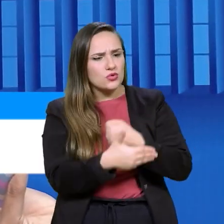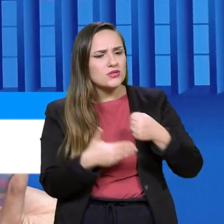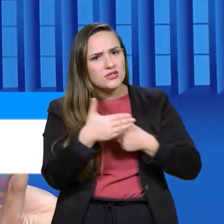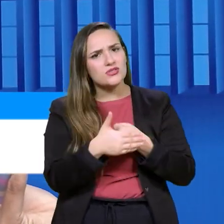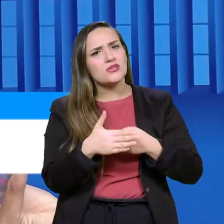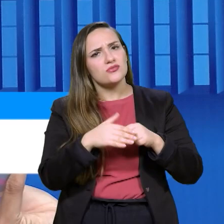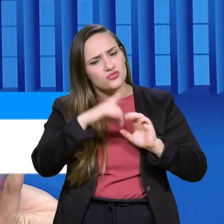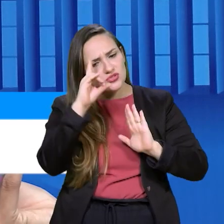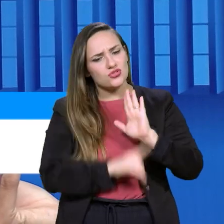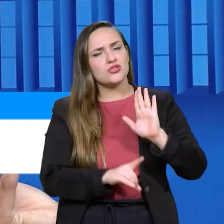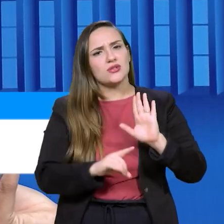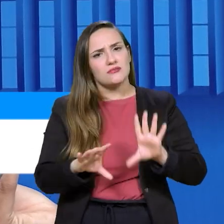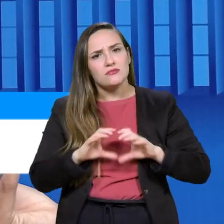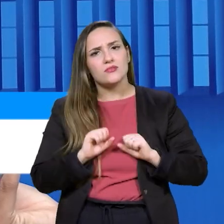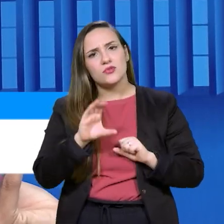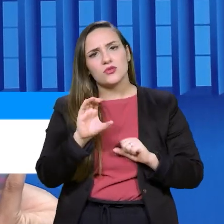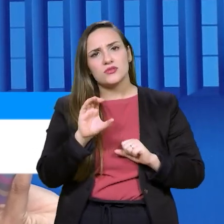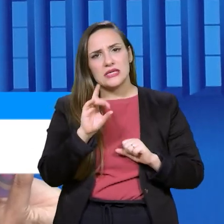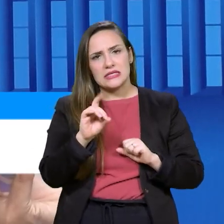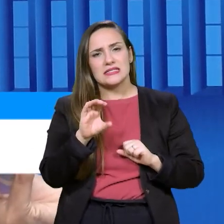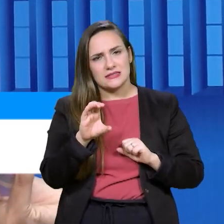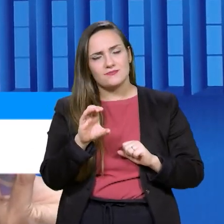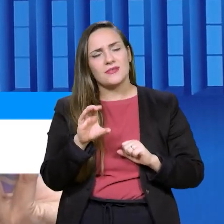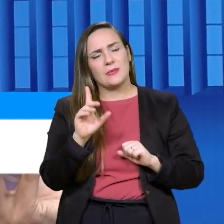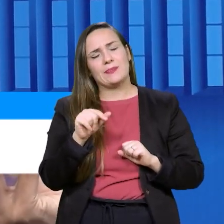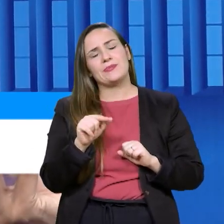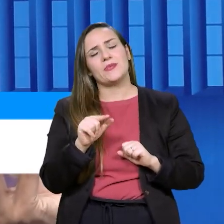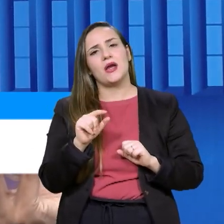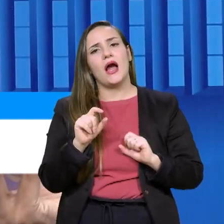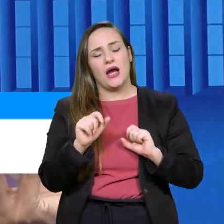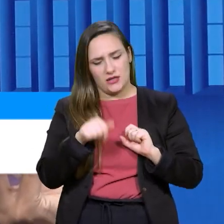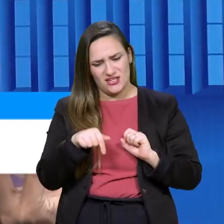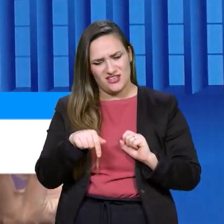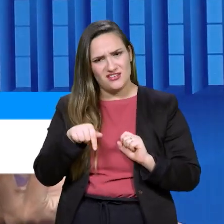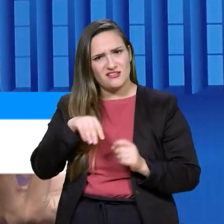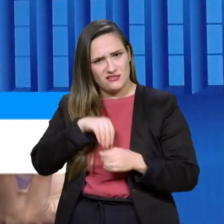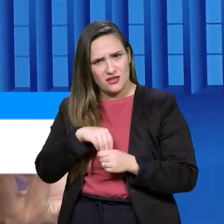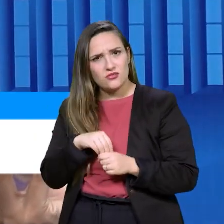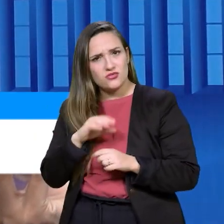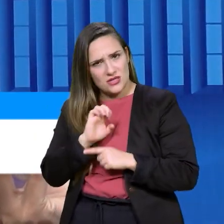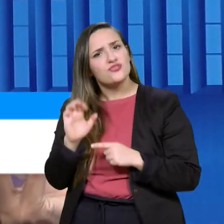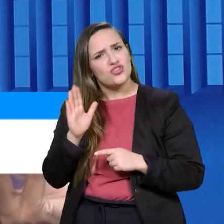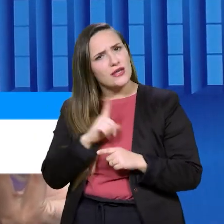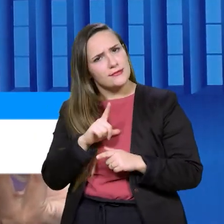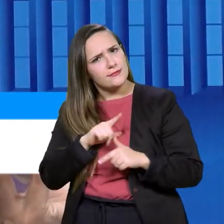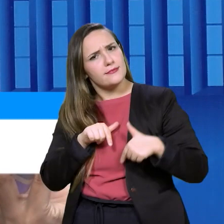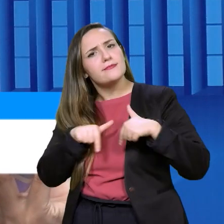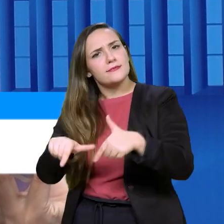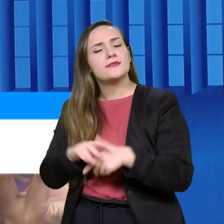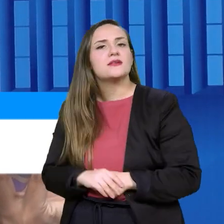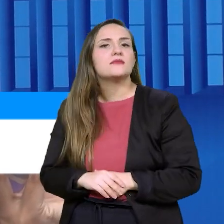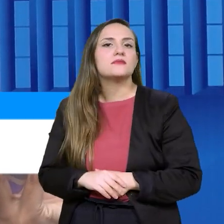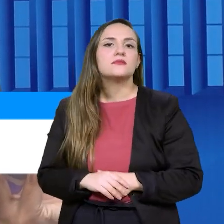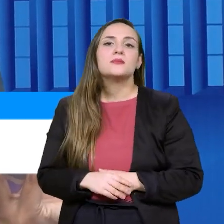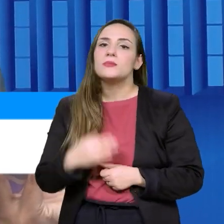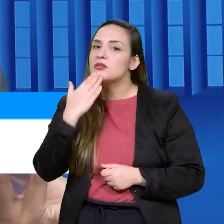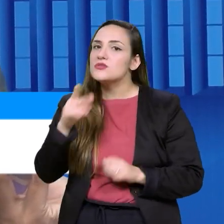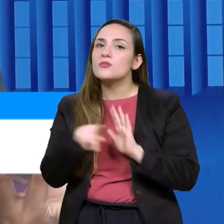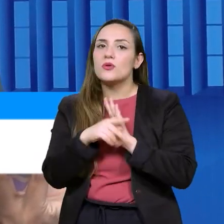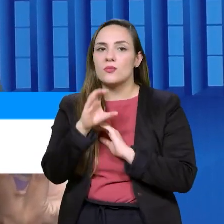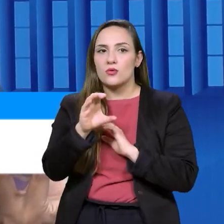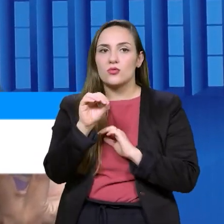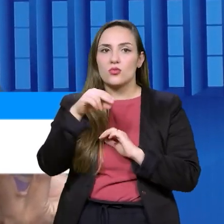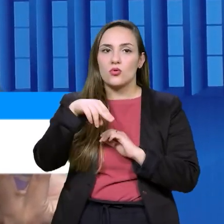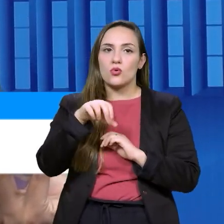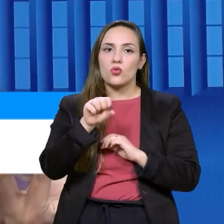direito do consumidor, obviamente que é muito importante. Nós temos uma frente atuante aqui no nosso estado e nós temos muitas demandas aqui no que